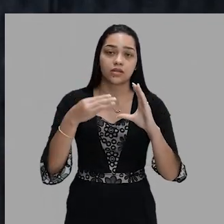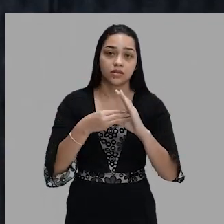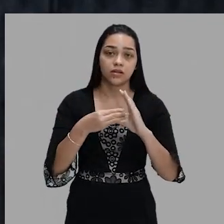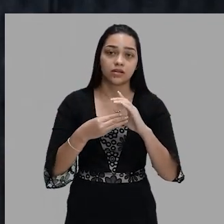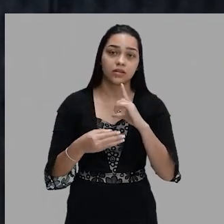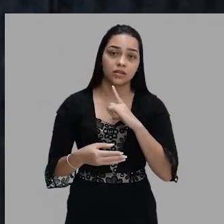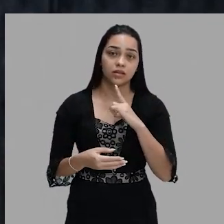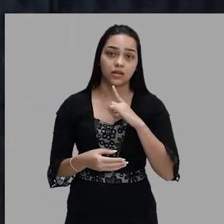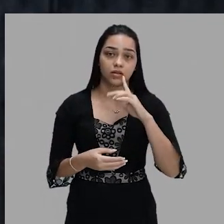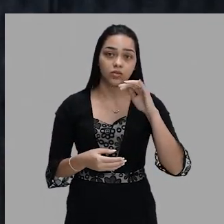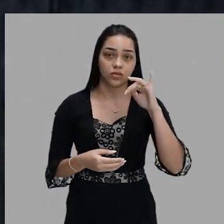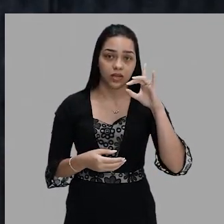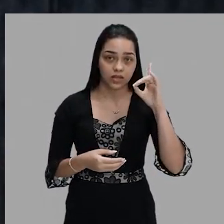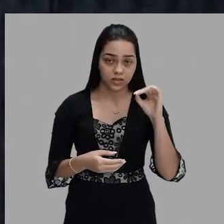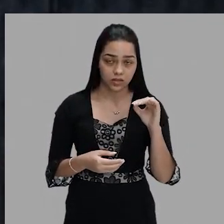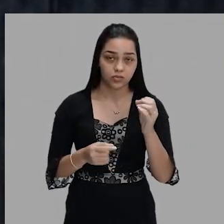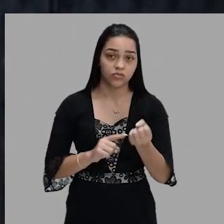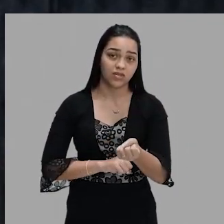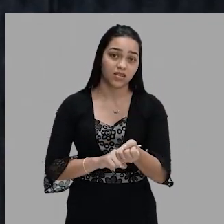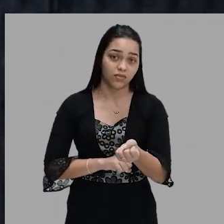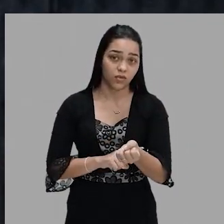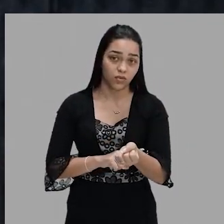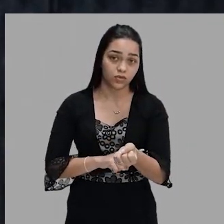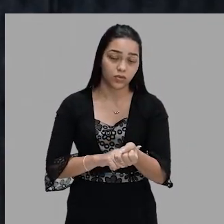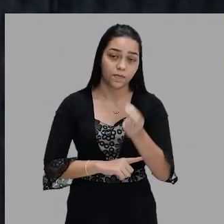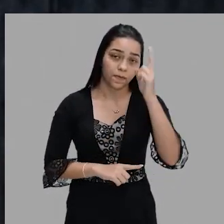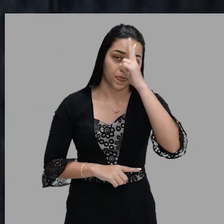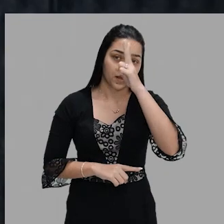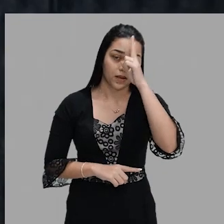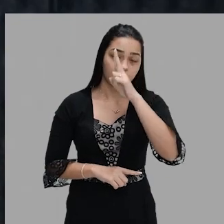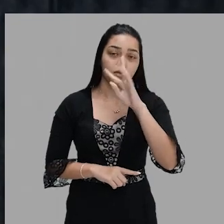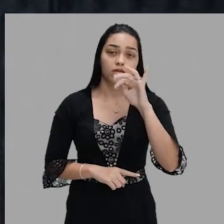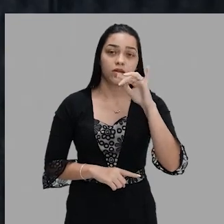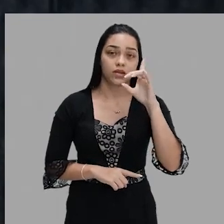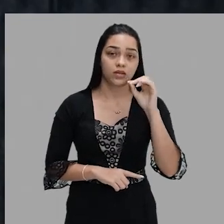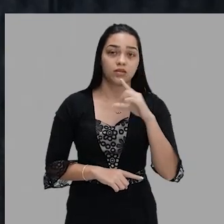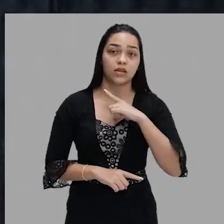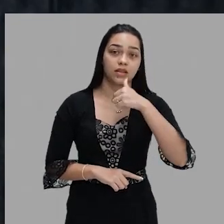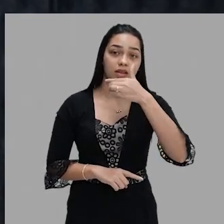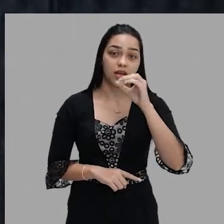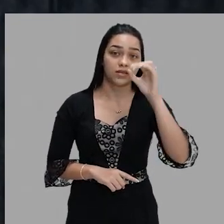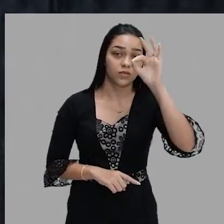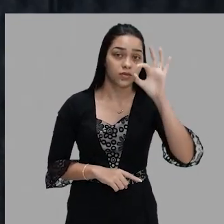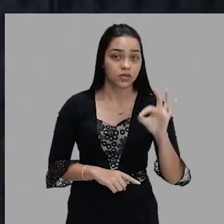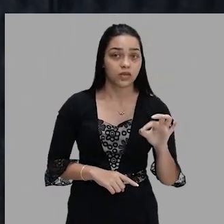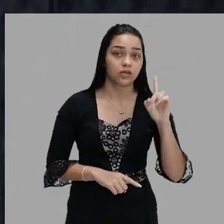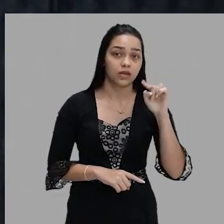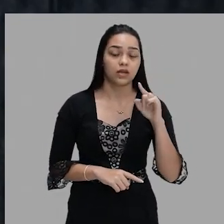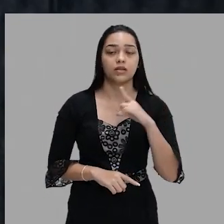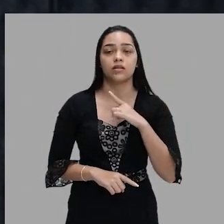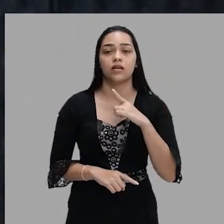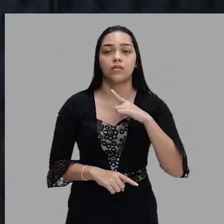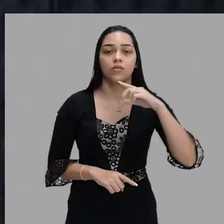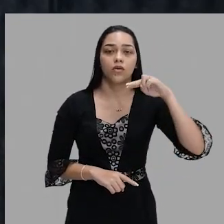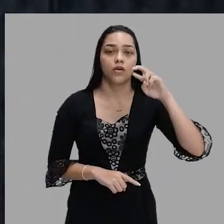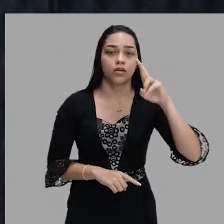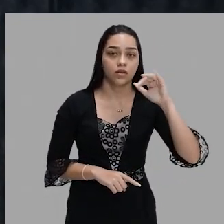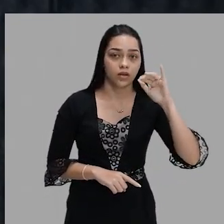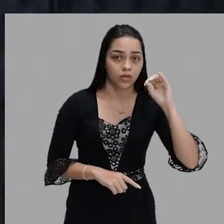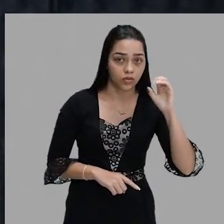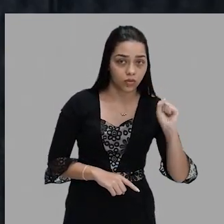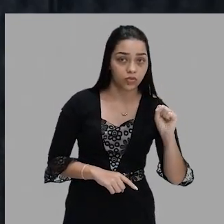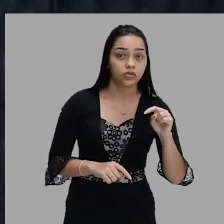fazem parte do tecido nervoso. Lembrando que do nosso tecido nervoso temos 10% que são formados por neurônios